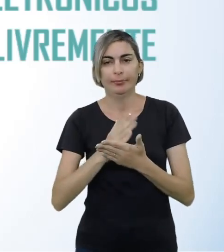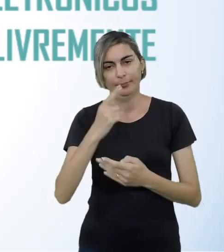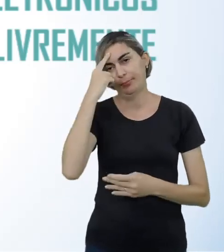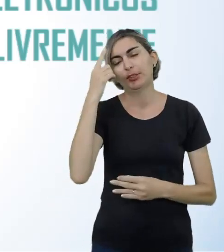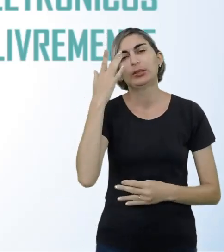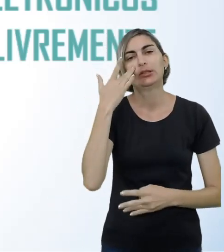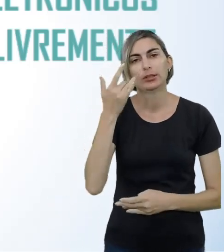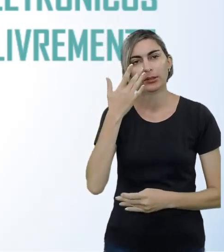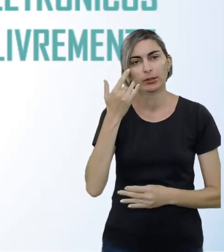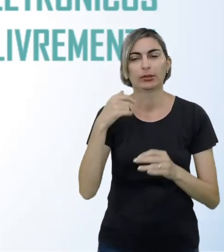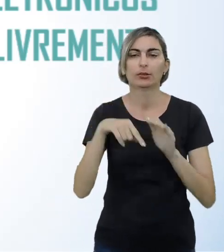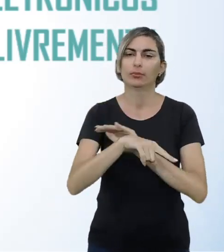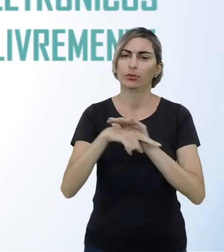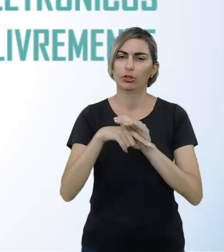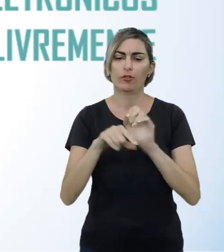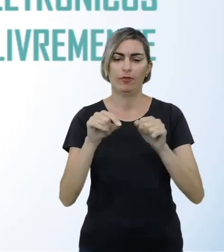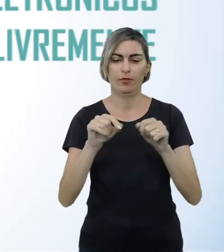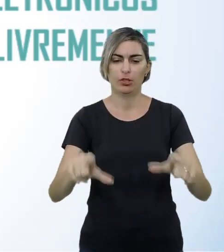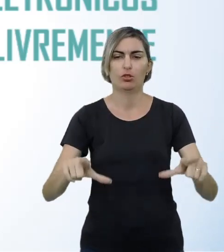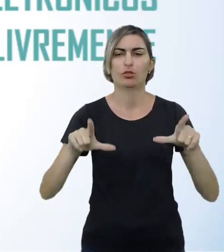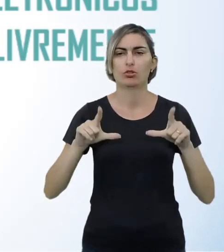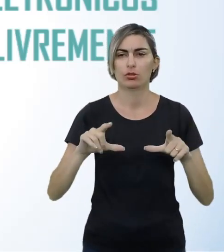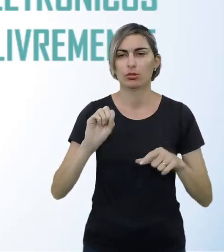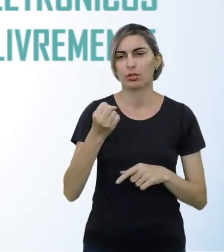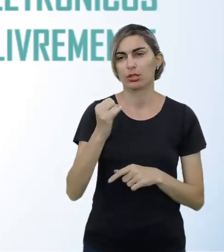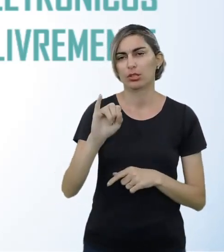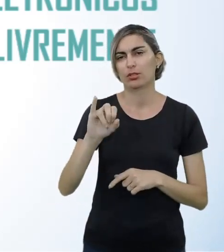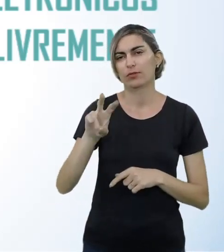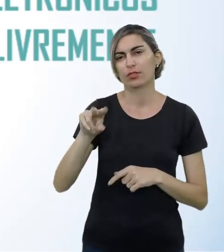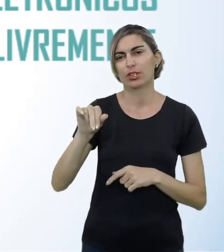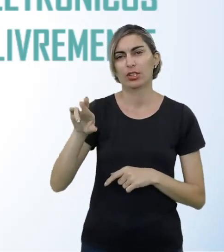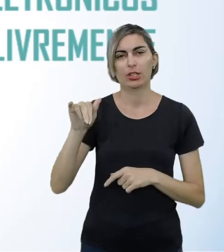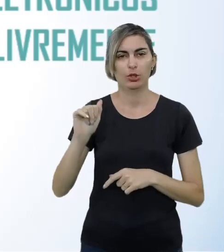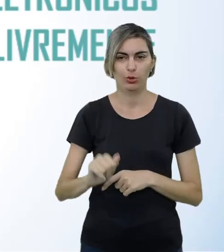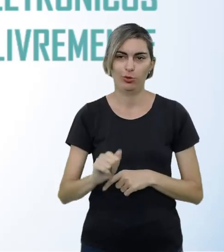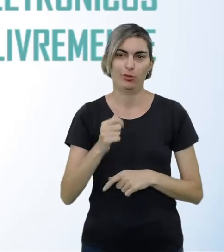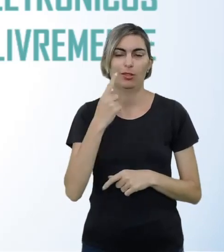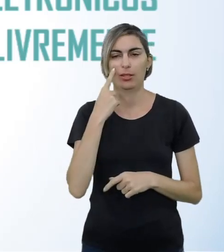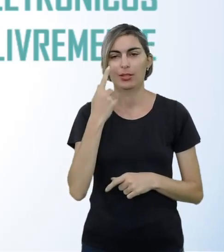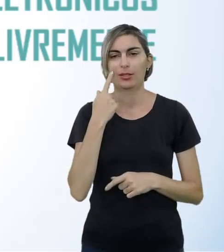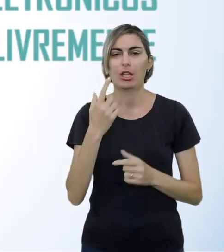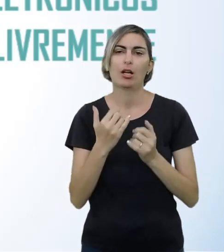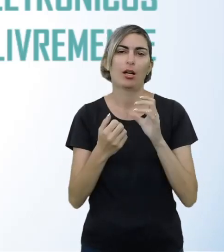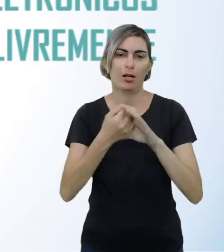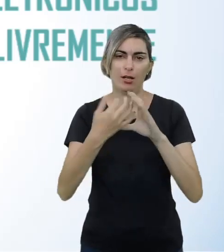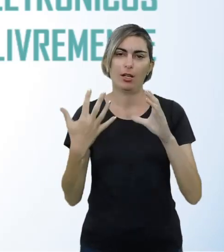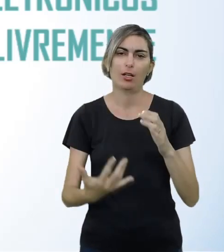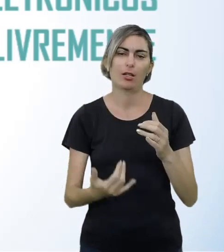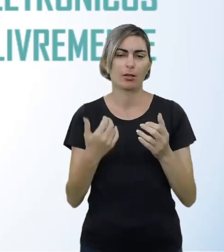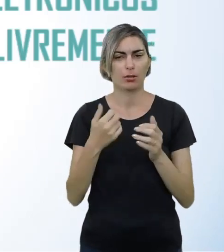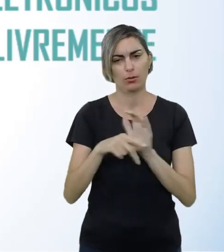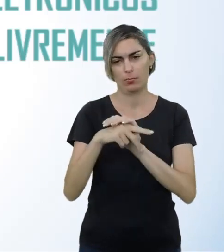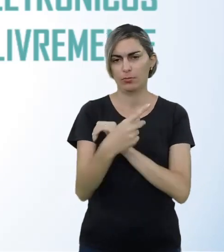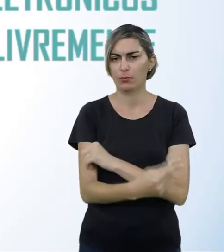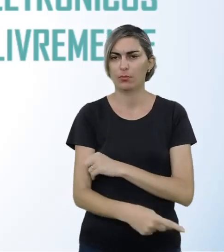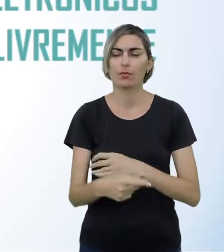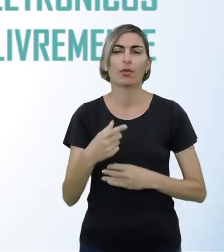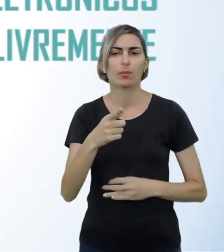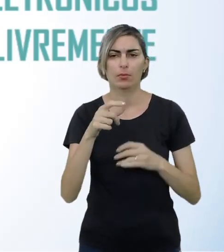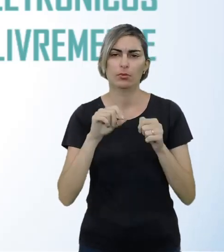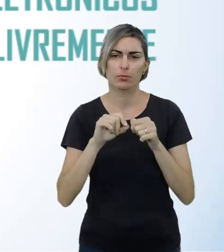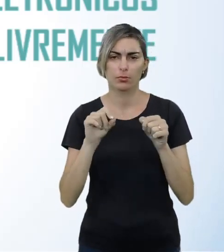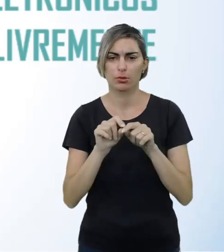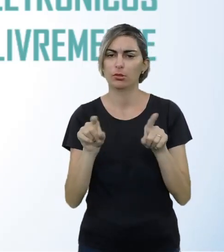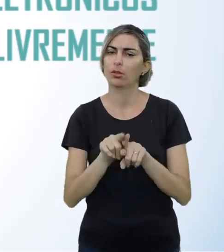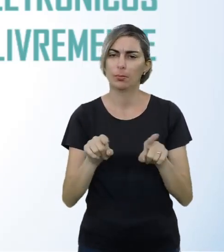pesquisadores do Ceará que produziu uma placa chamada Severino. É uma placa baseada no Arduino, mas tem algumas características bem específicas. Então você